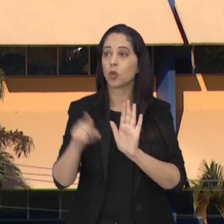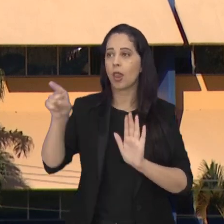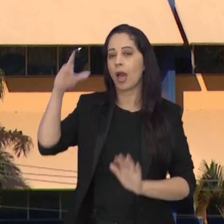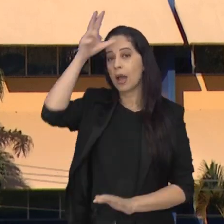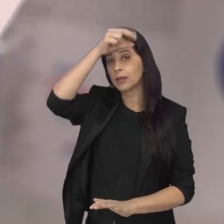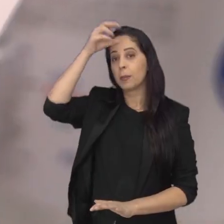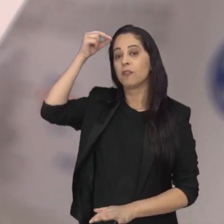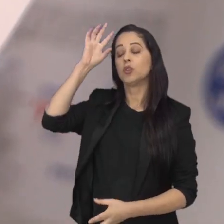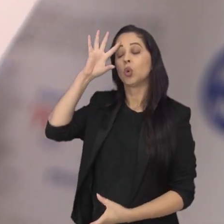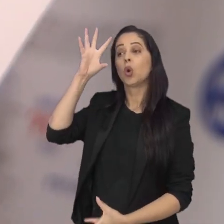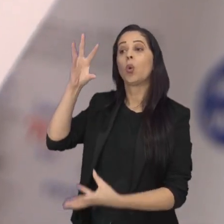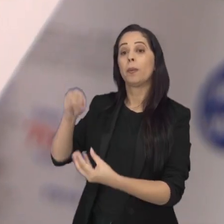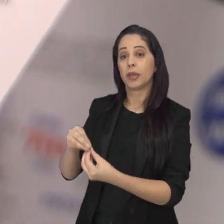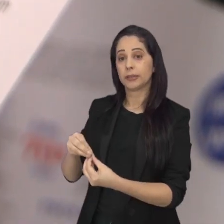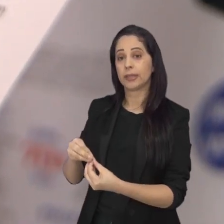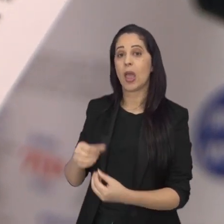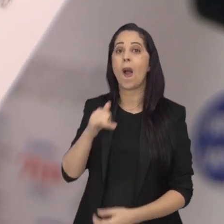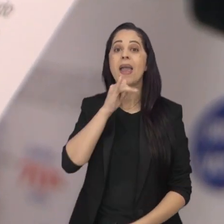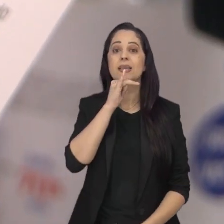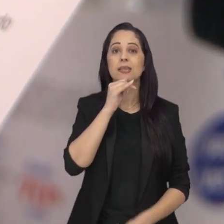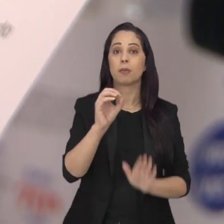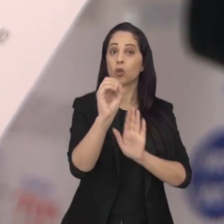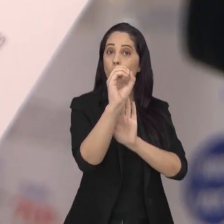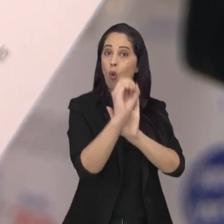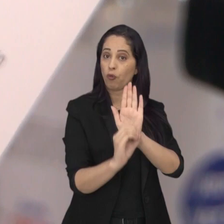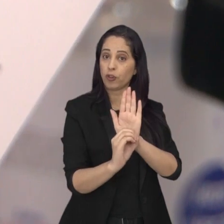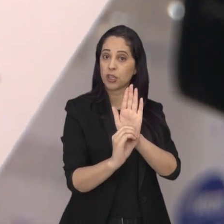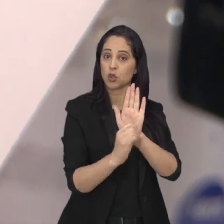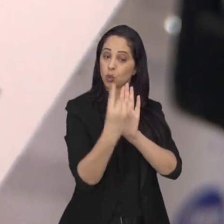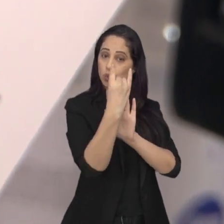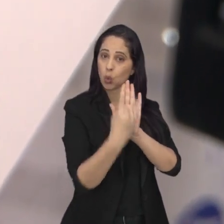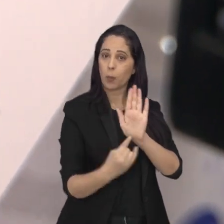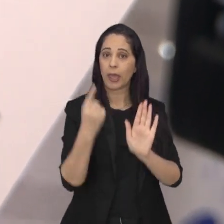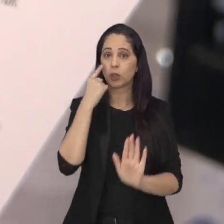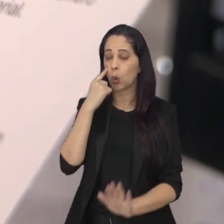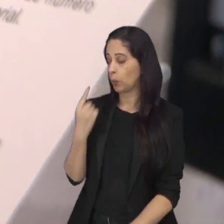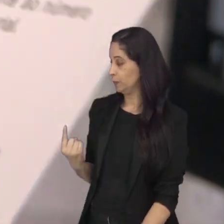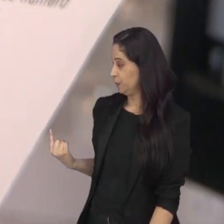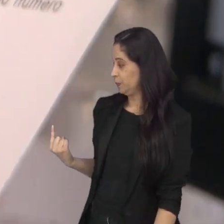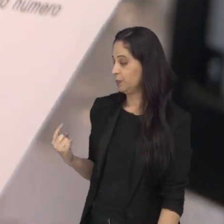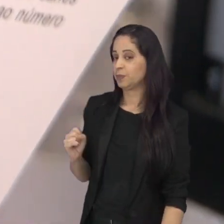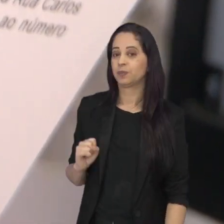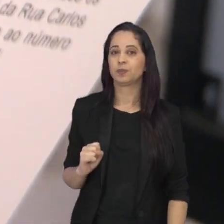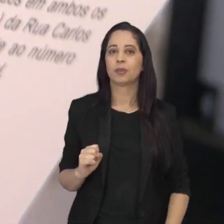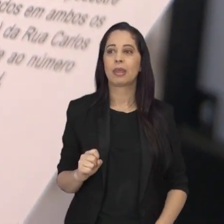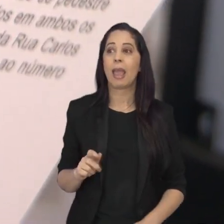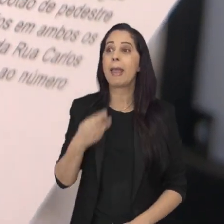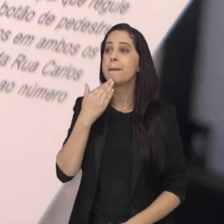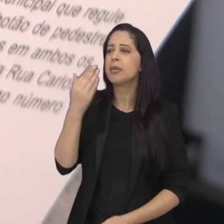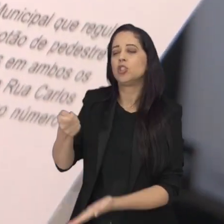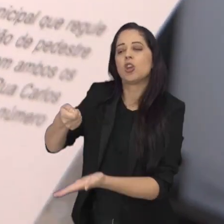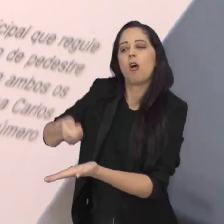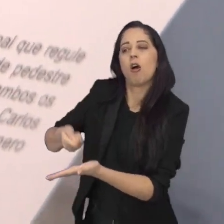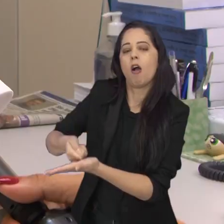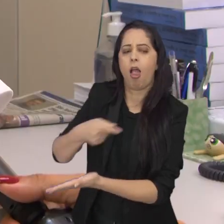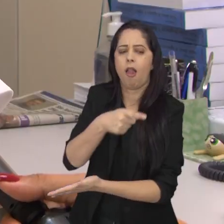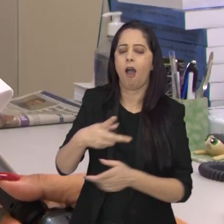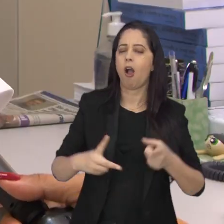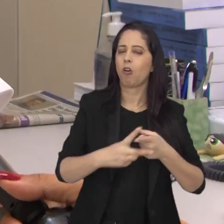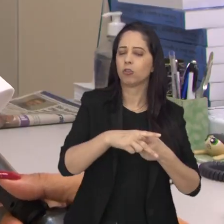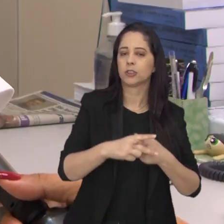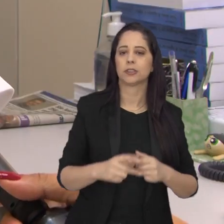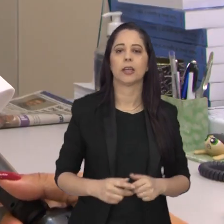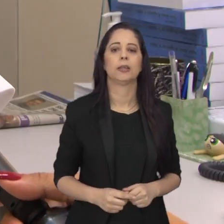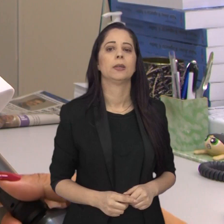sobre o assunto e solicitar por meio de um ofício ou de uma indicação que medidas sejam tomadas.